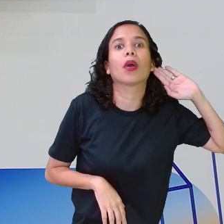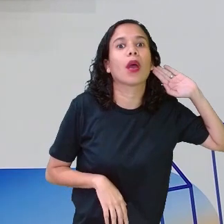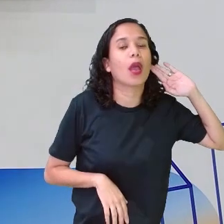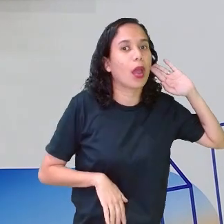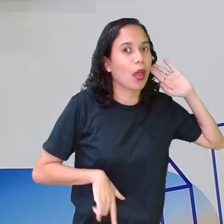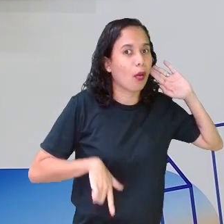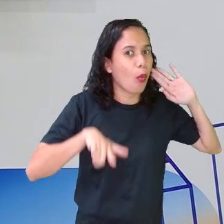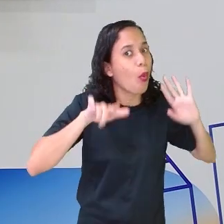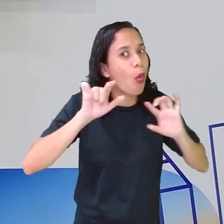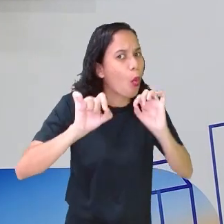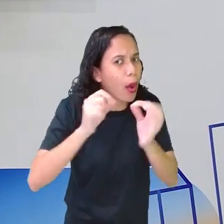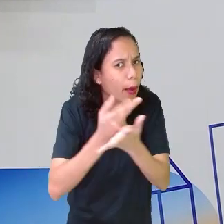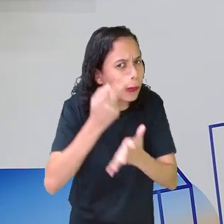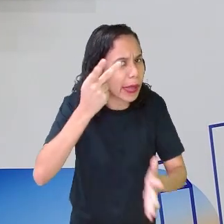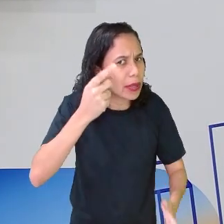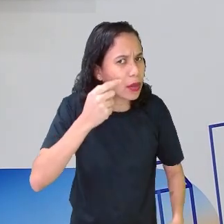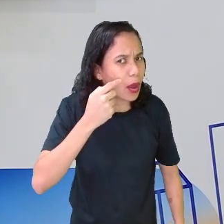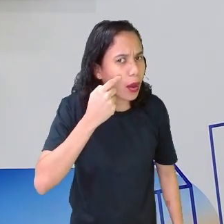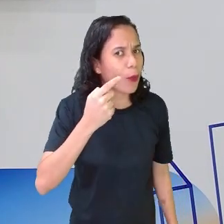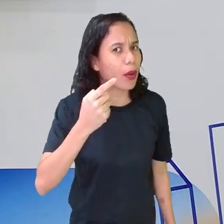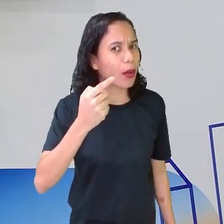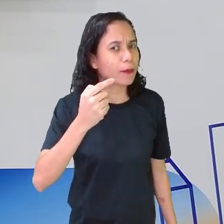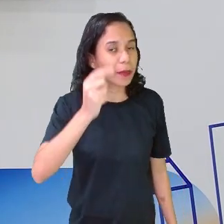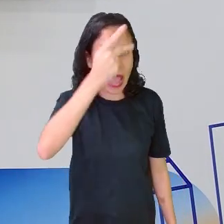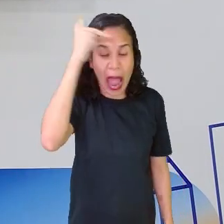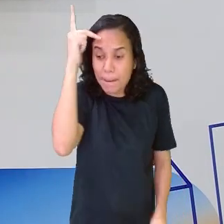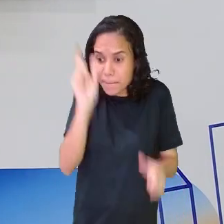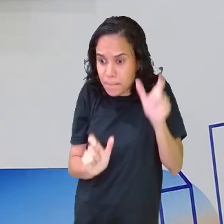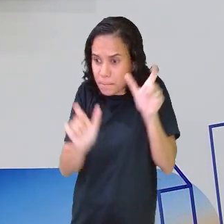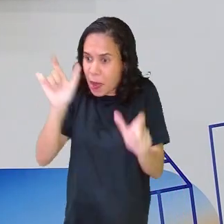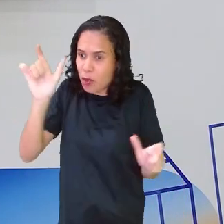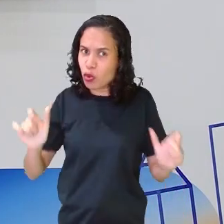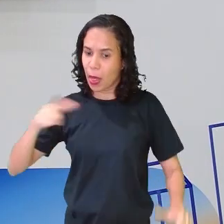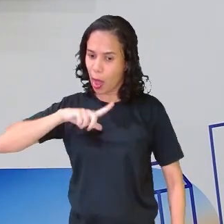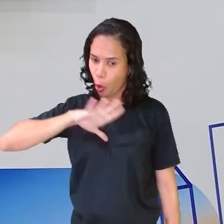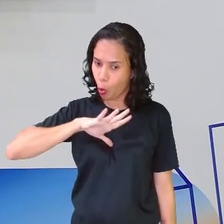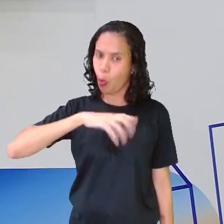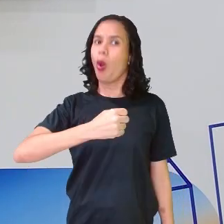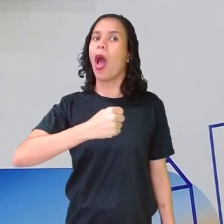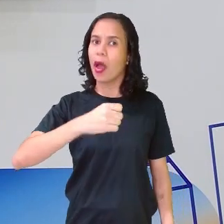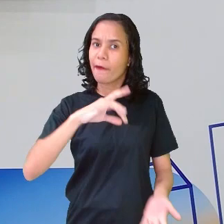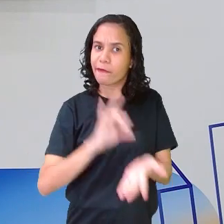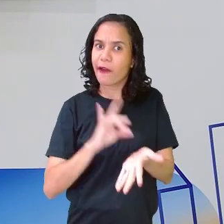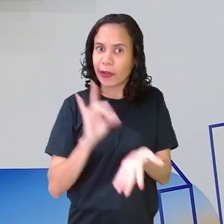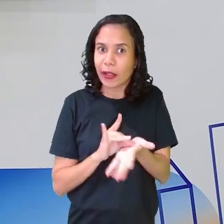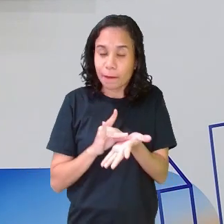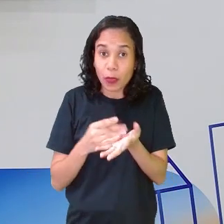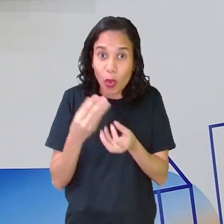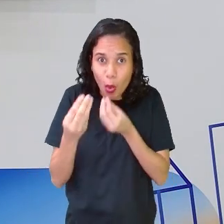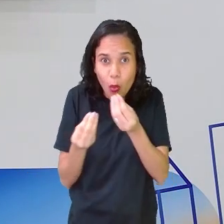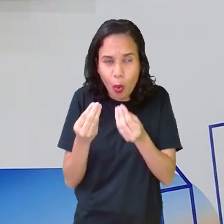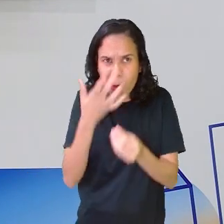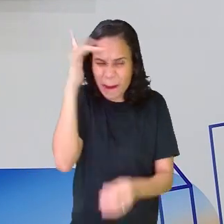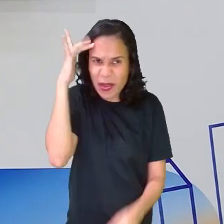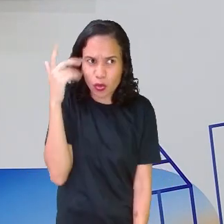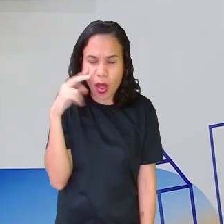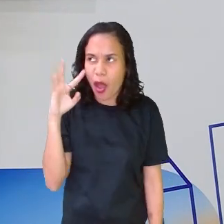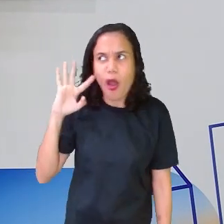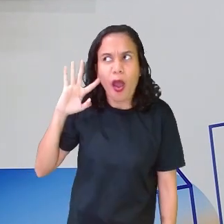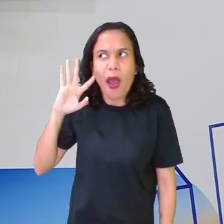E sabe o que é que acontece? As pessoas mais corajosas que vão seguindo